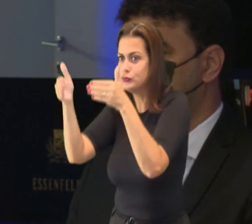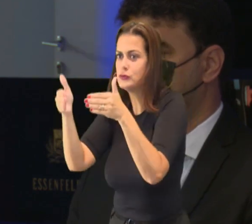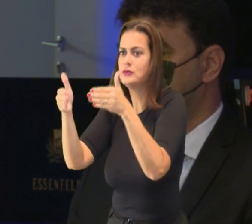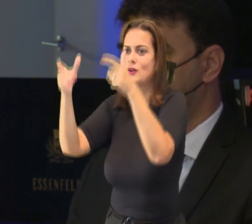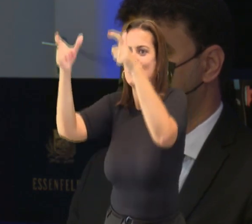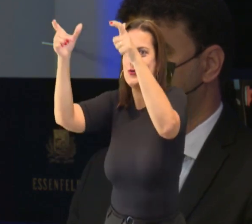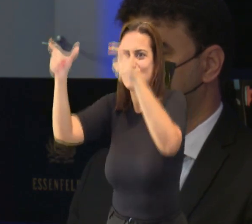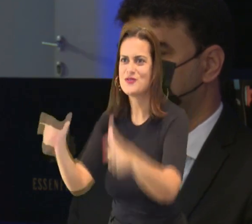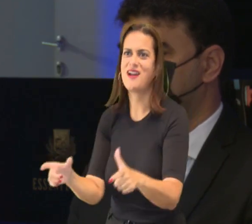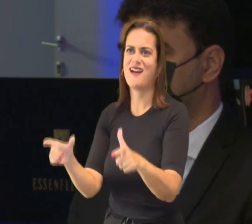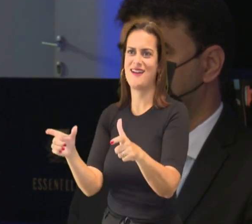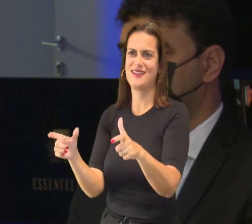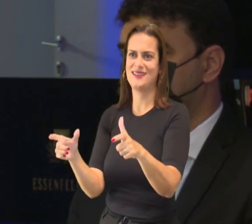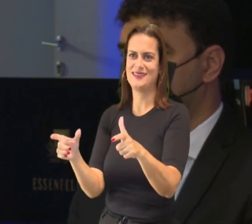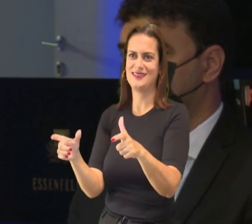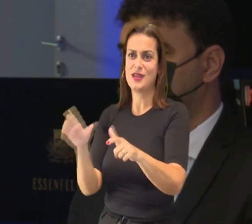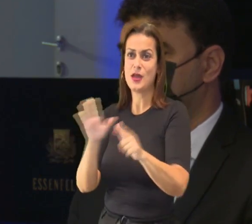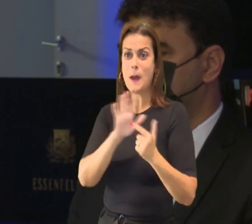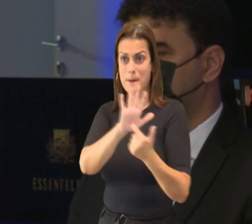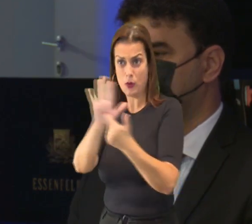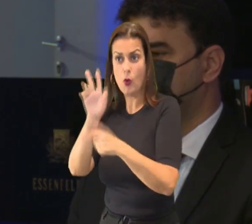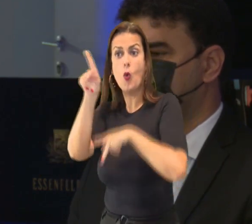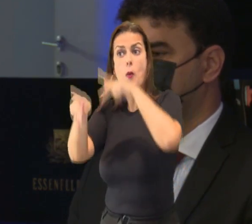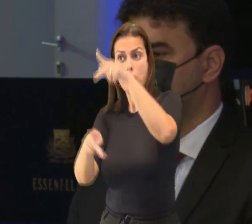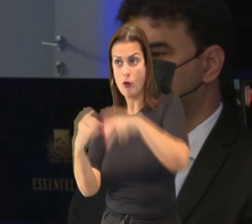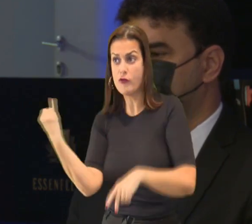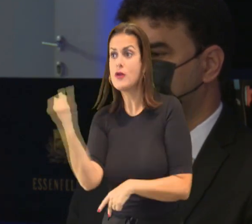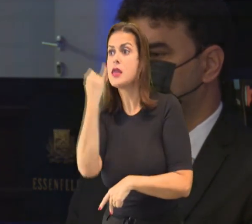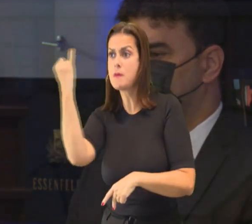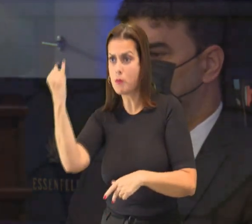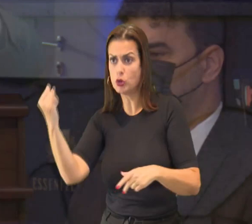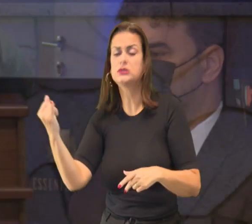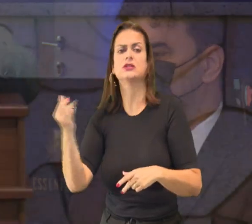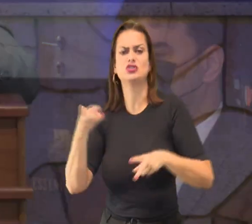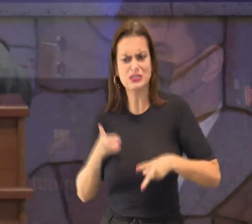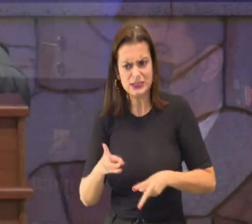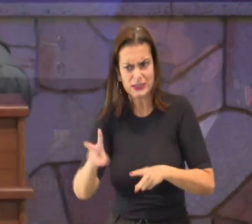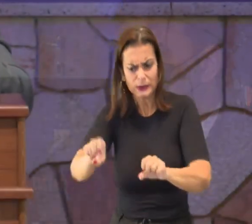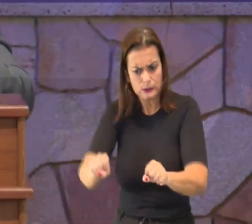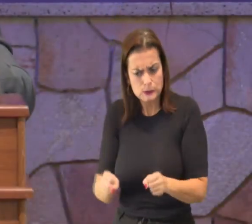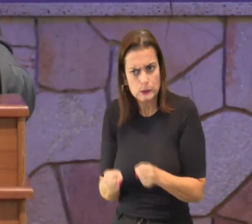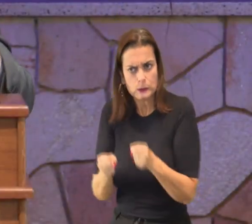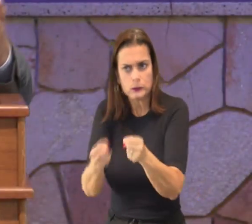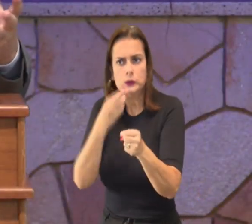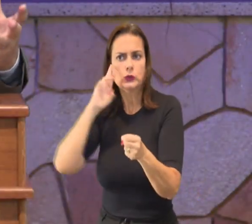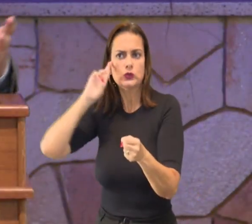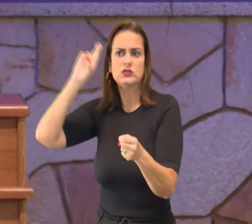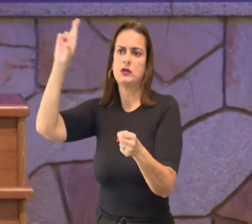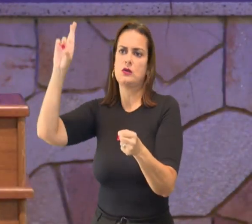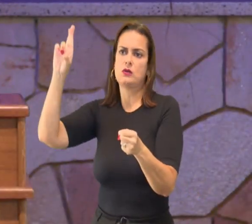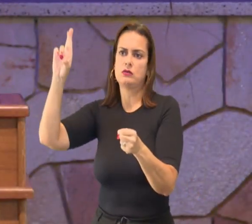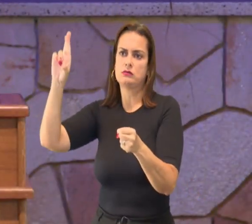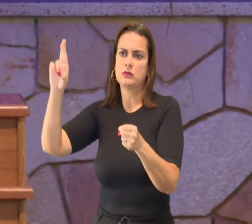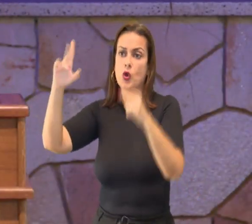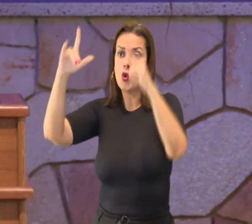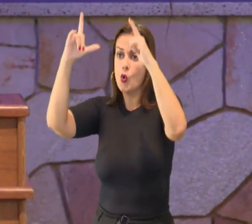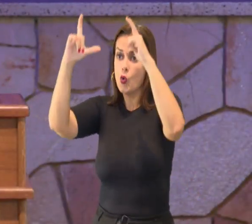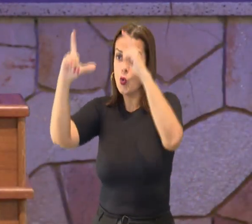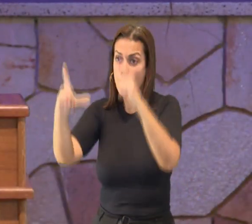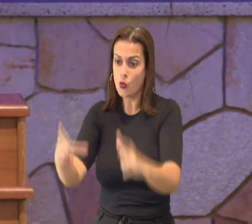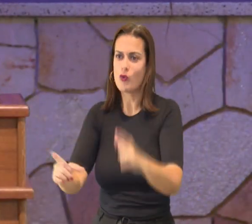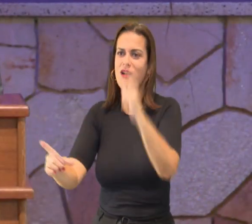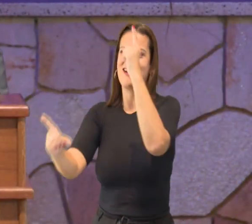mostrando exatamente a importância do povo estar em comunhão constante com o Senhor. E a tenda do encontro